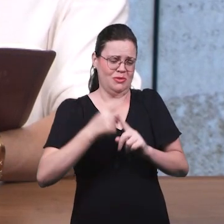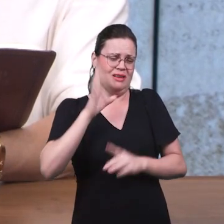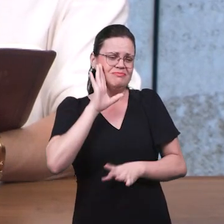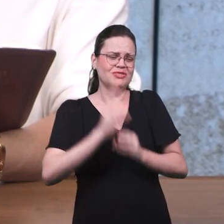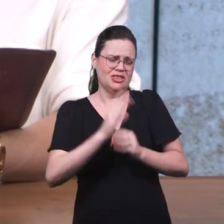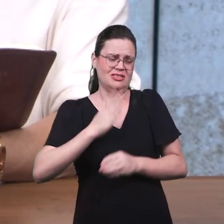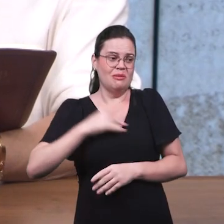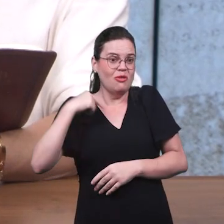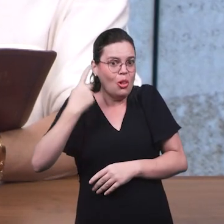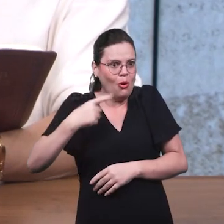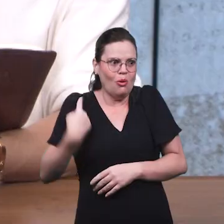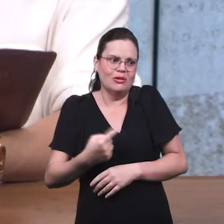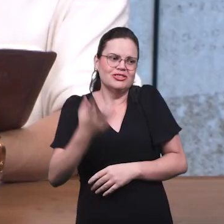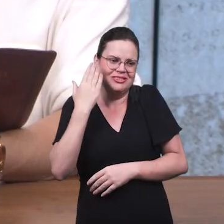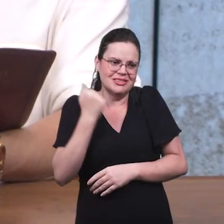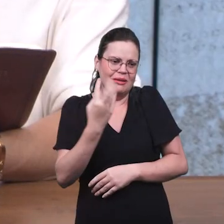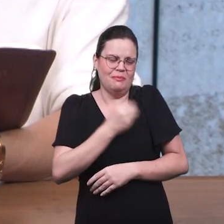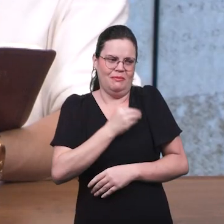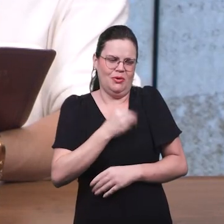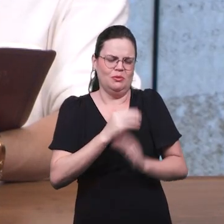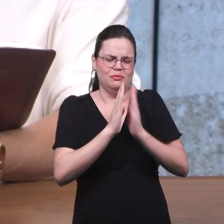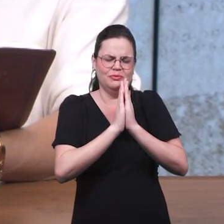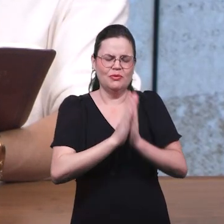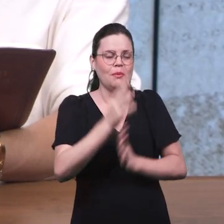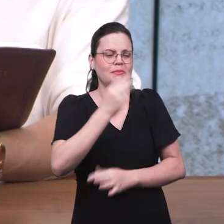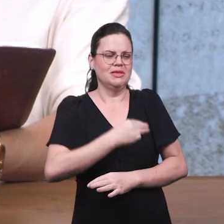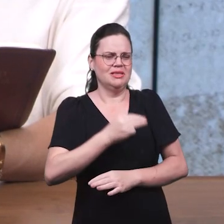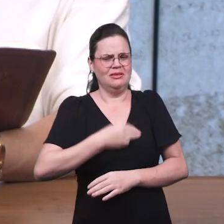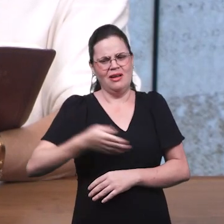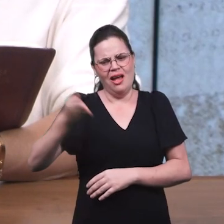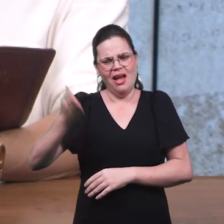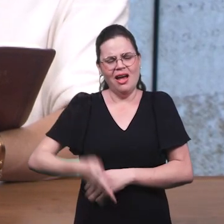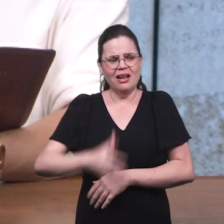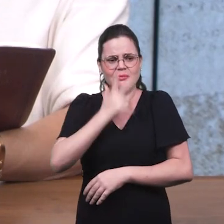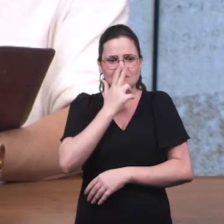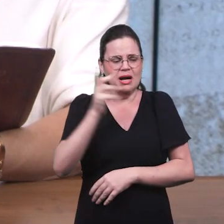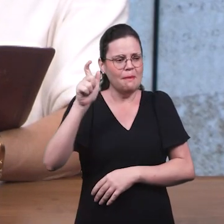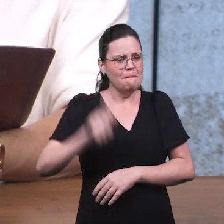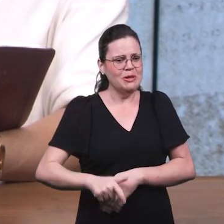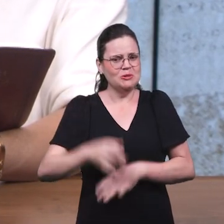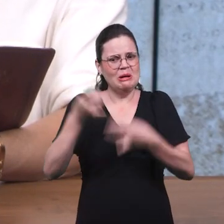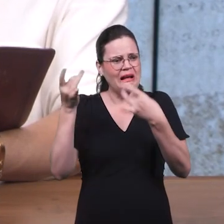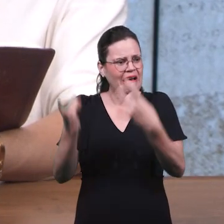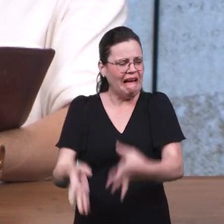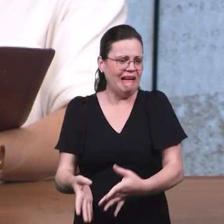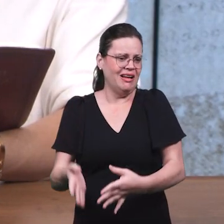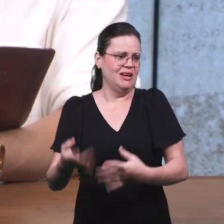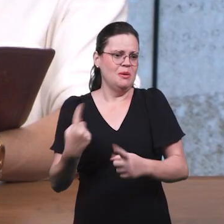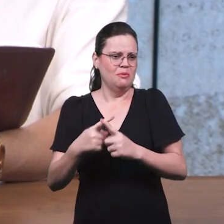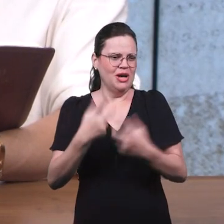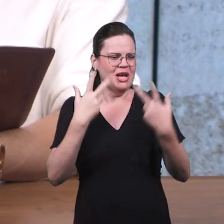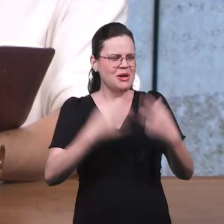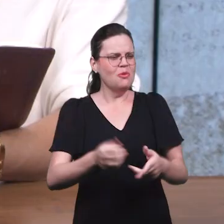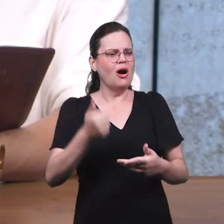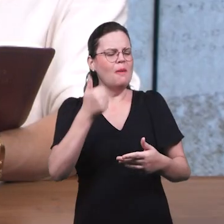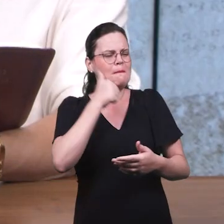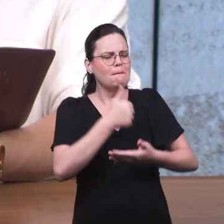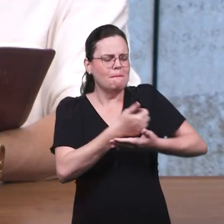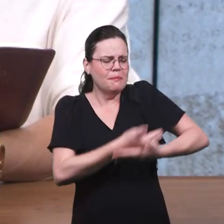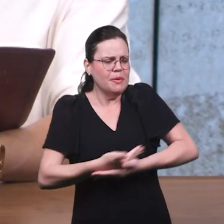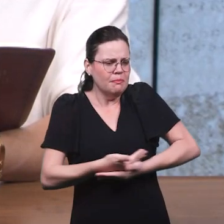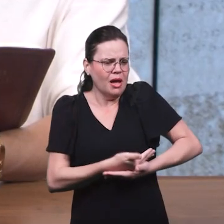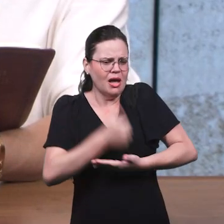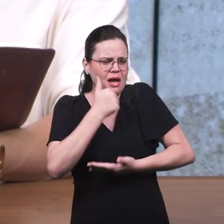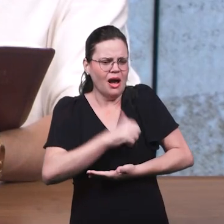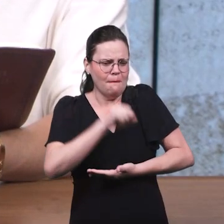havemos pecado. Ora, não seja ela como um morto, que, saindo do ventre de sua mãe,